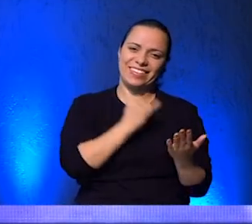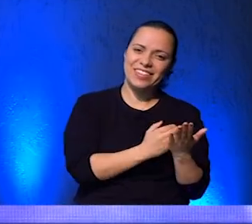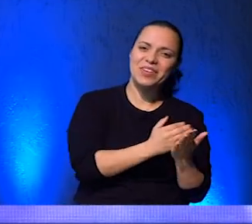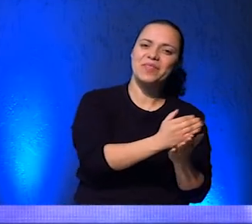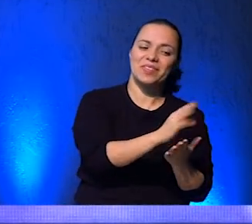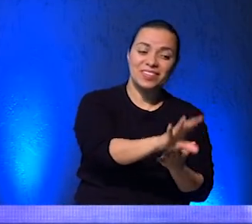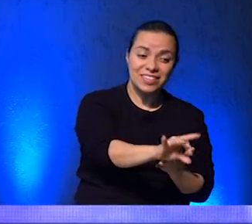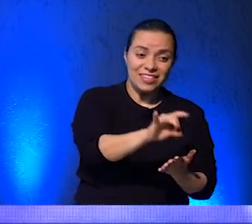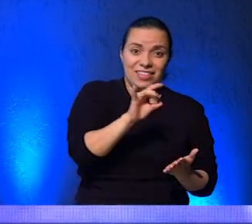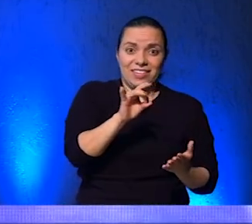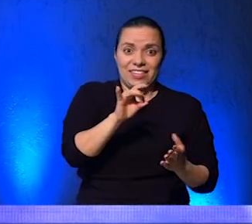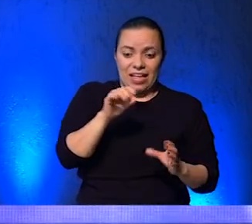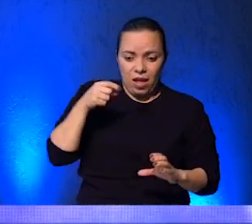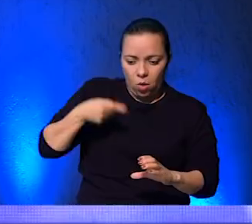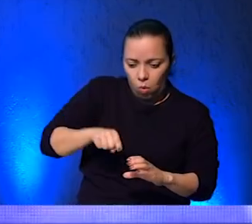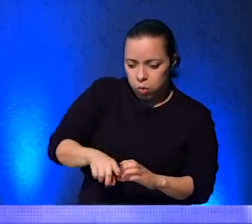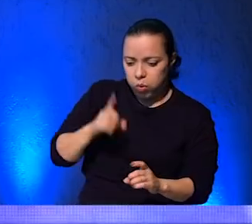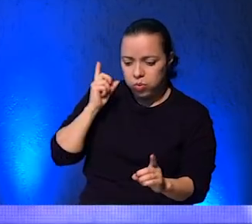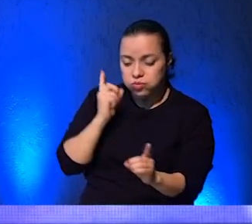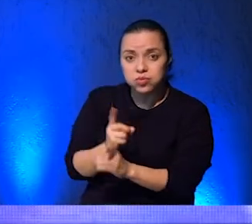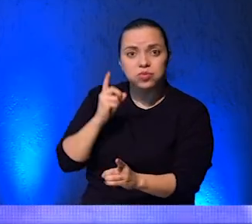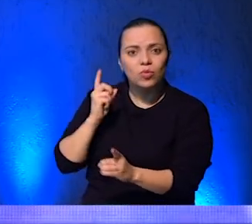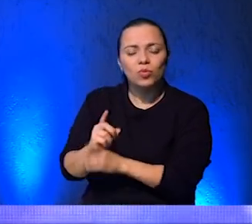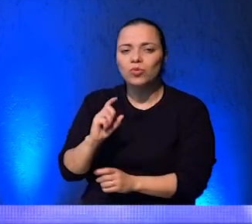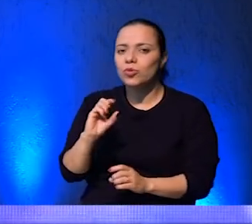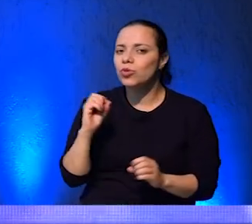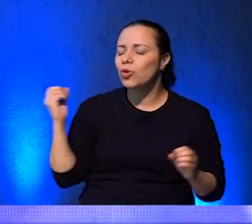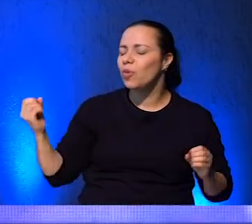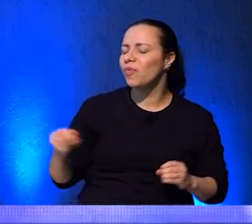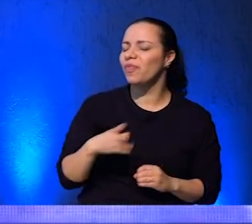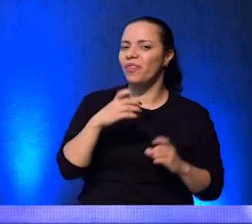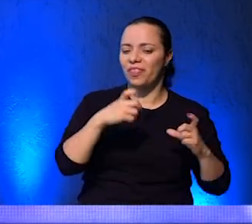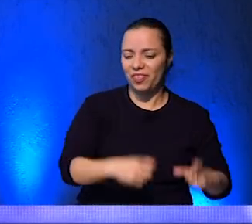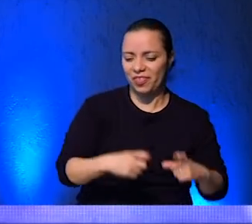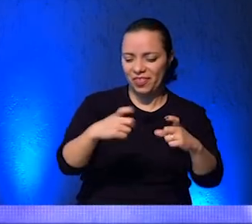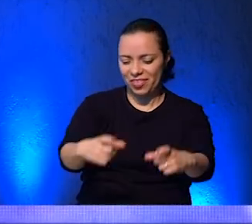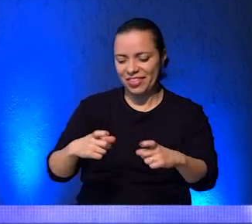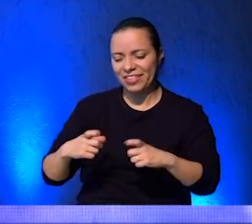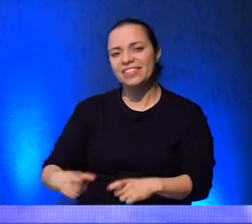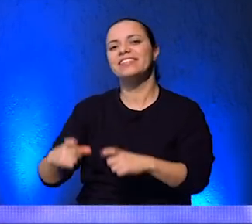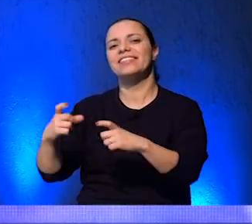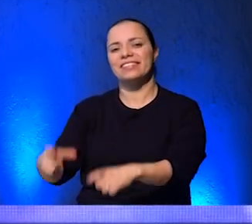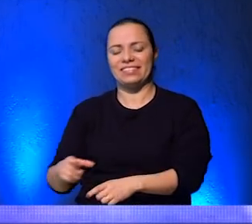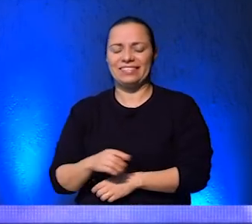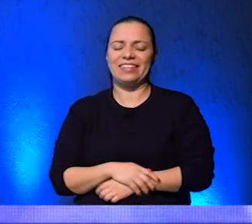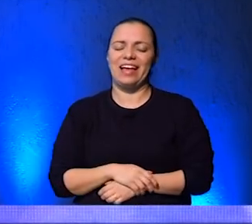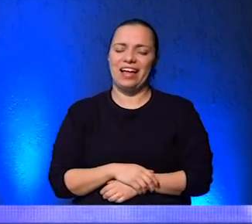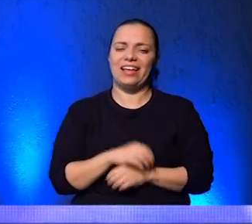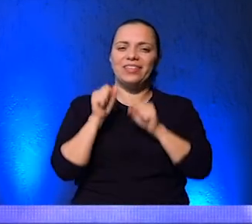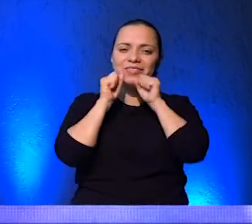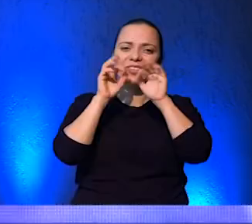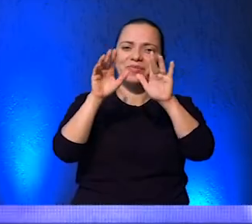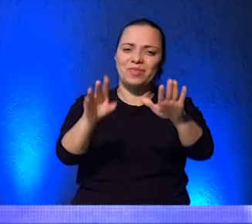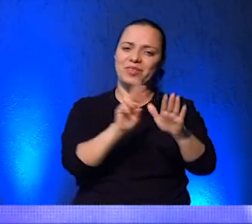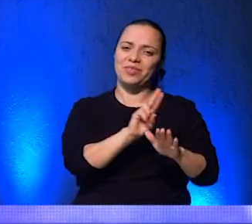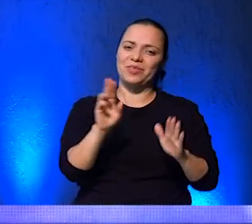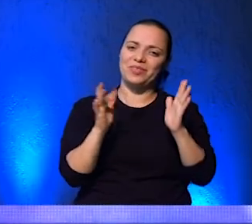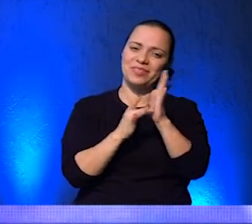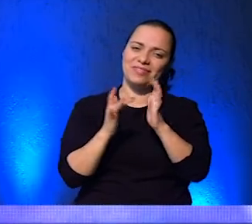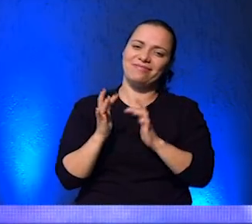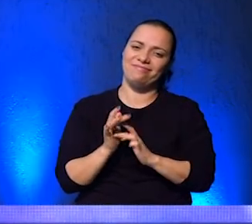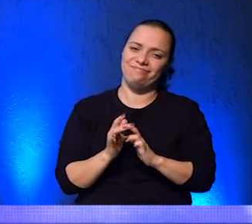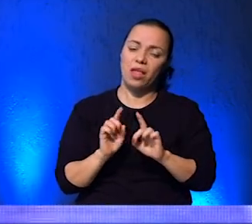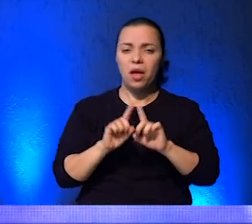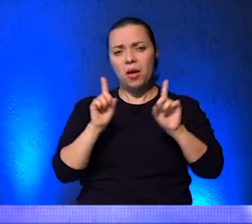iniciativa reabrir os posso e cavar novos poços eu te abençoou em nome de jesus e não apenas não apenas isso mas